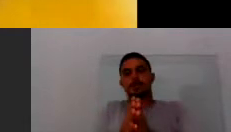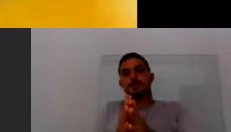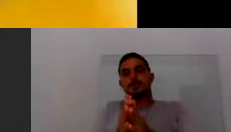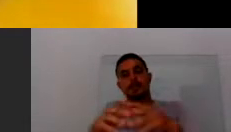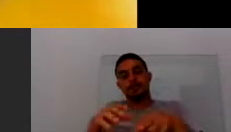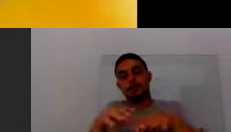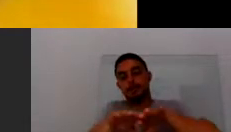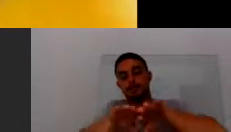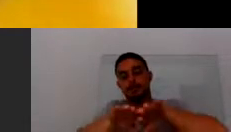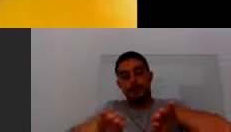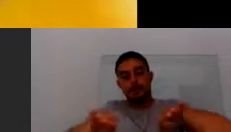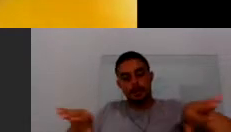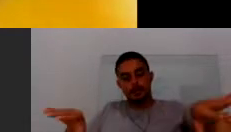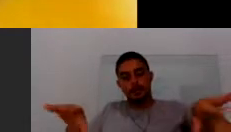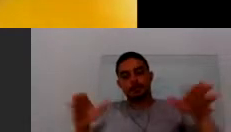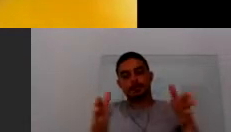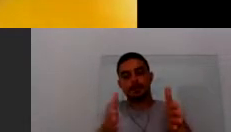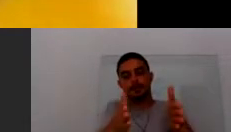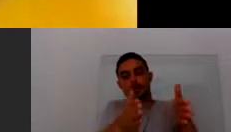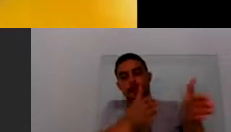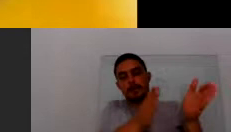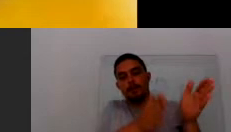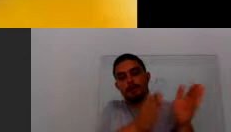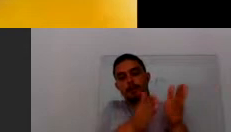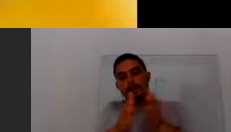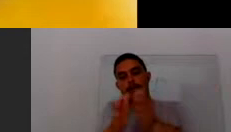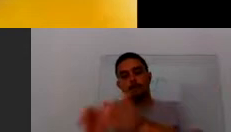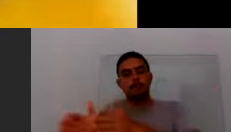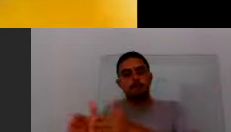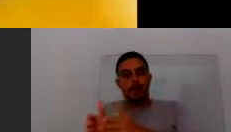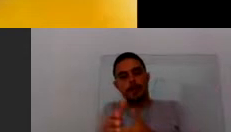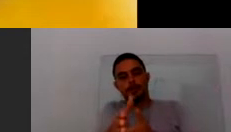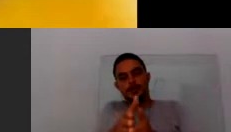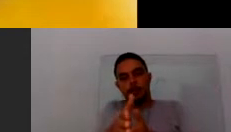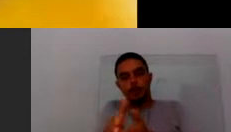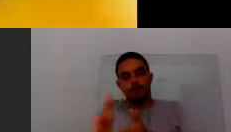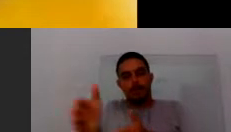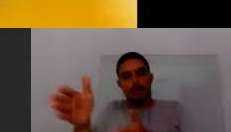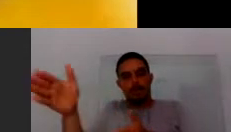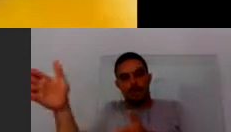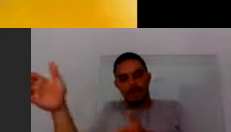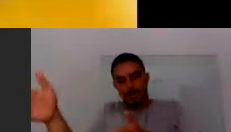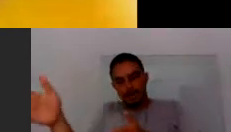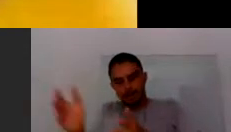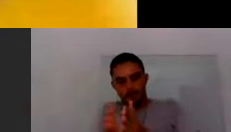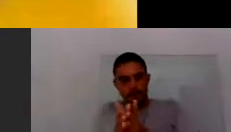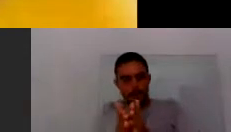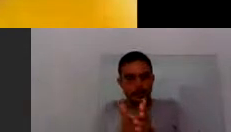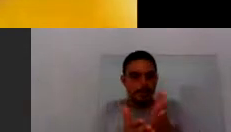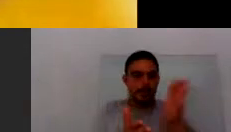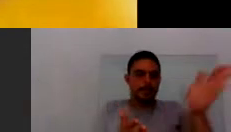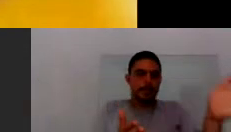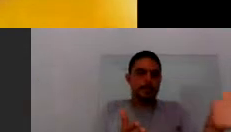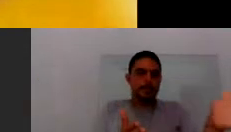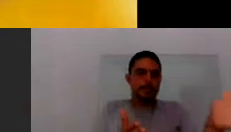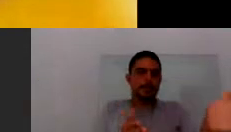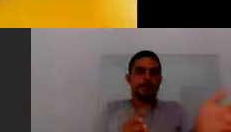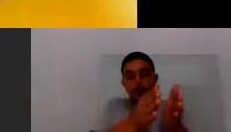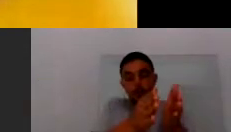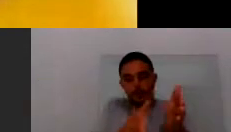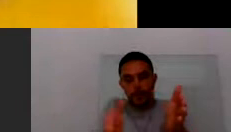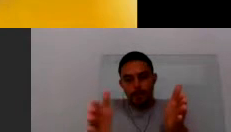gente, eu espero que vocês entendam que a gente tem diversas classificações, então tem concentrações diferentes de quantidade de areia em um solo e quantidade